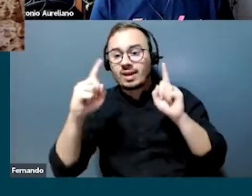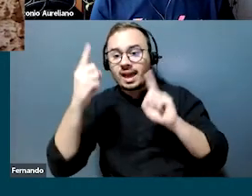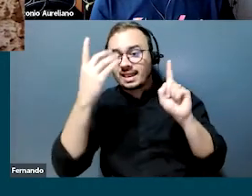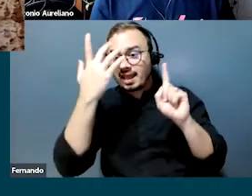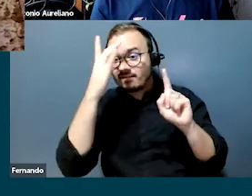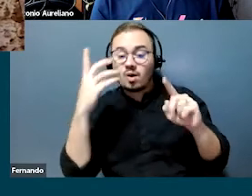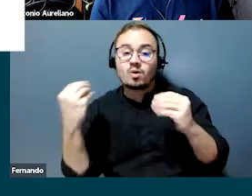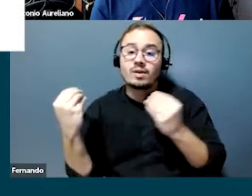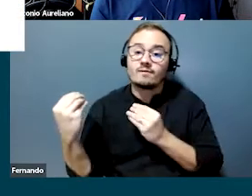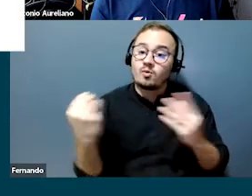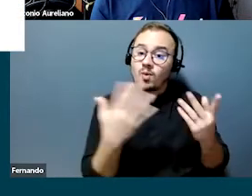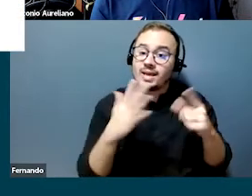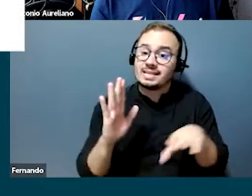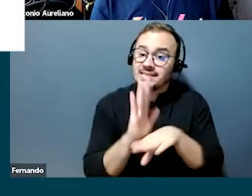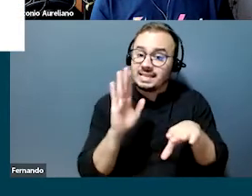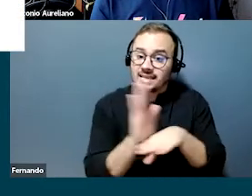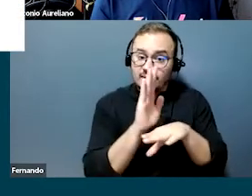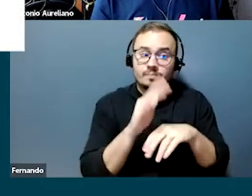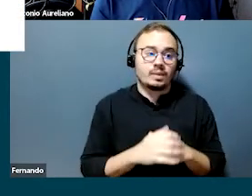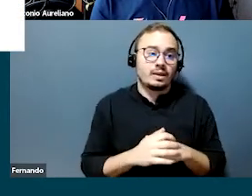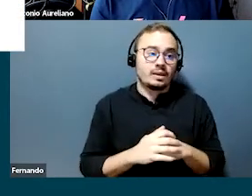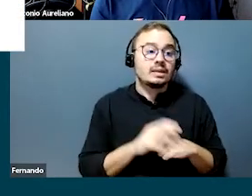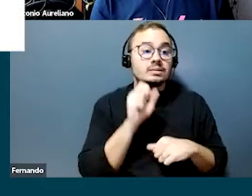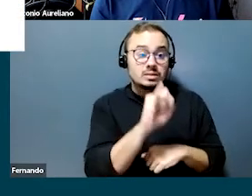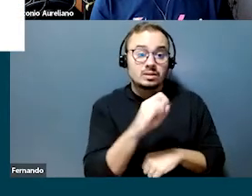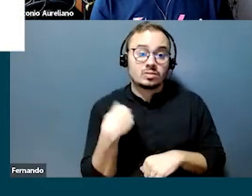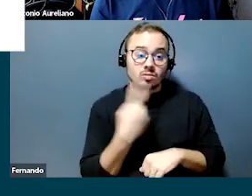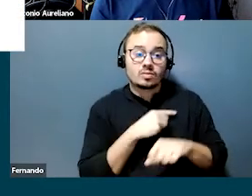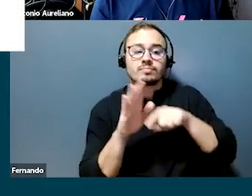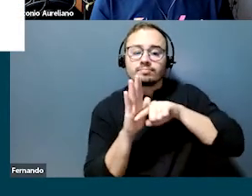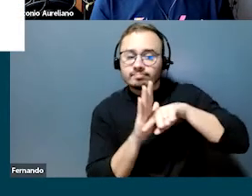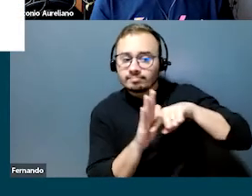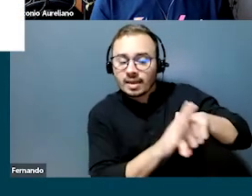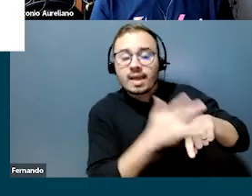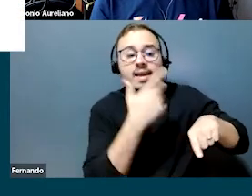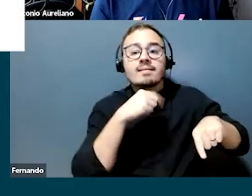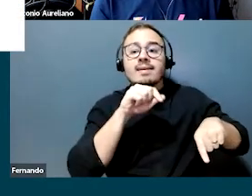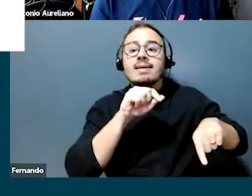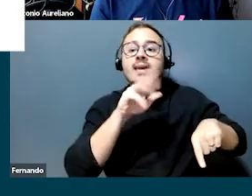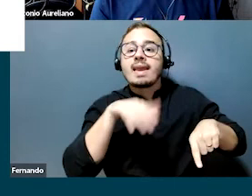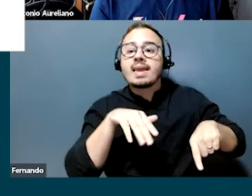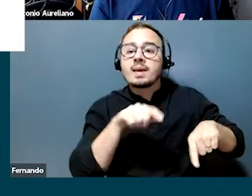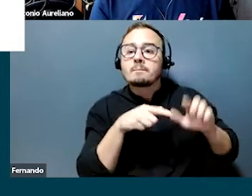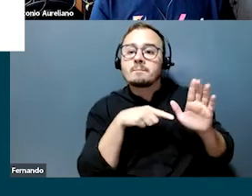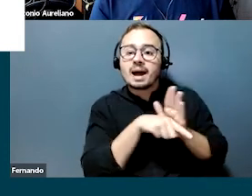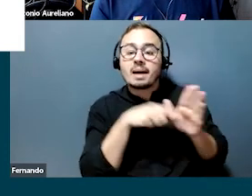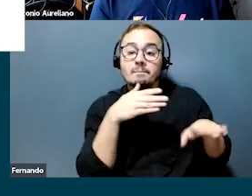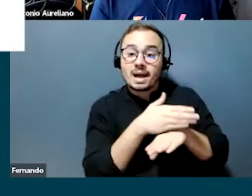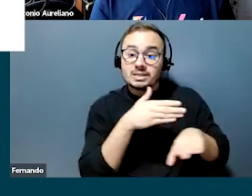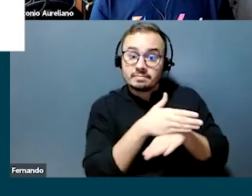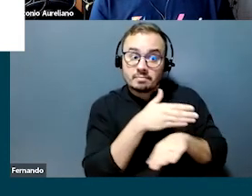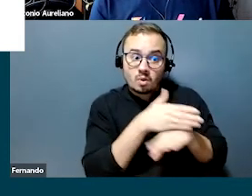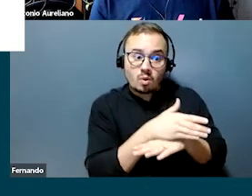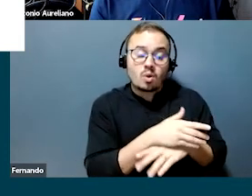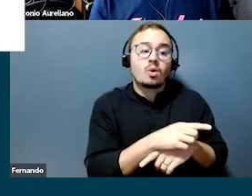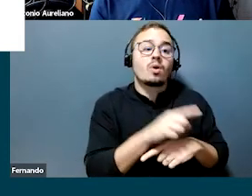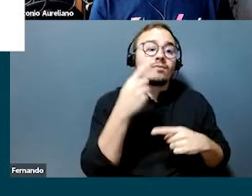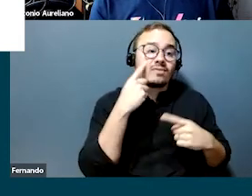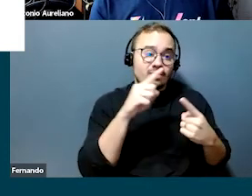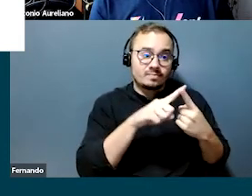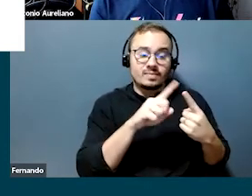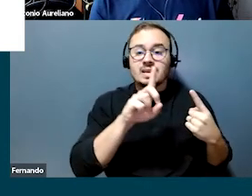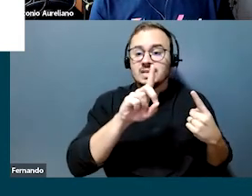Carnaval. Então, lá no estudo, quando a gente analisa na batalha as forças brasileiras e os comandantes, a gente vai ver que tem Dias Cardoso, que é o